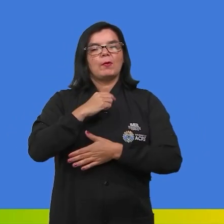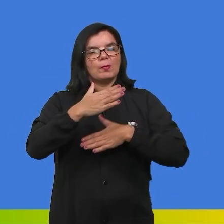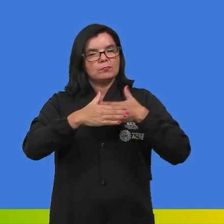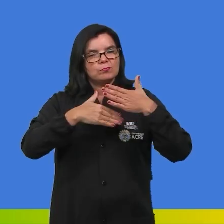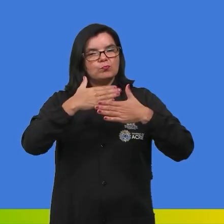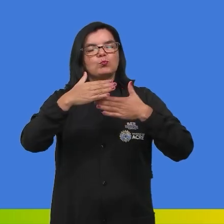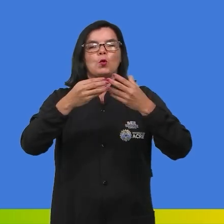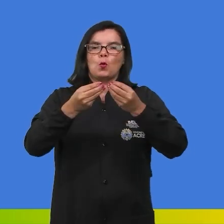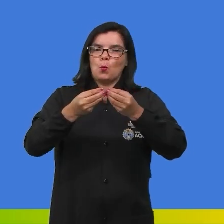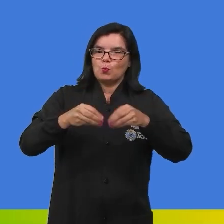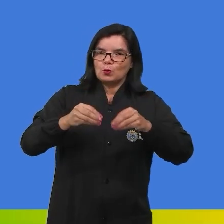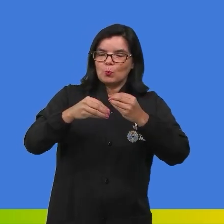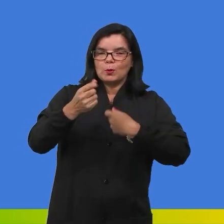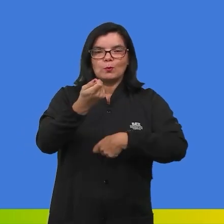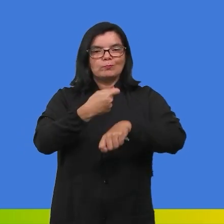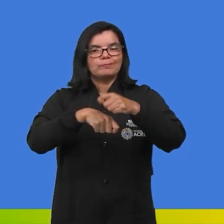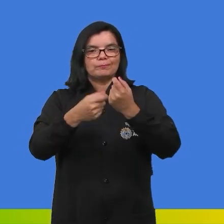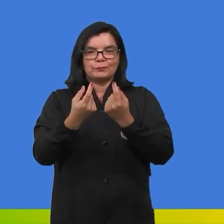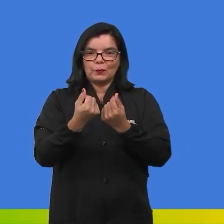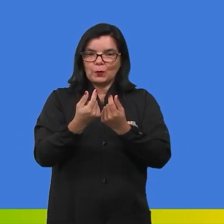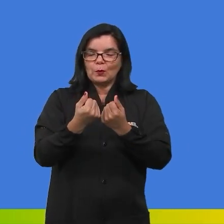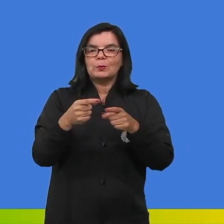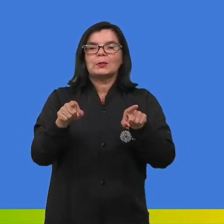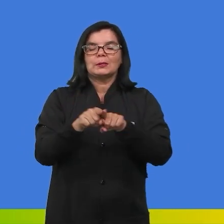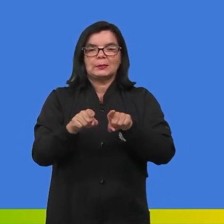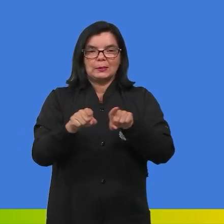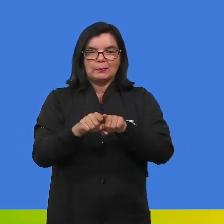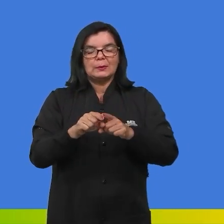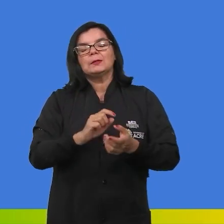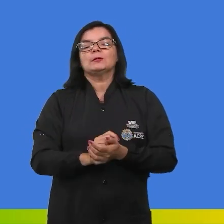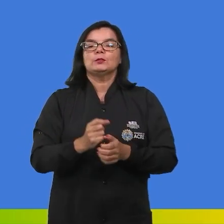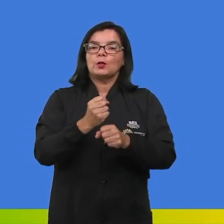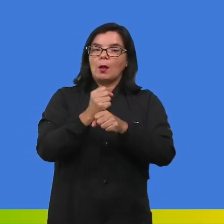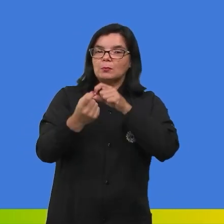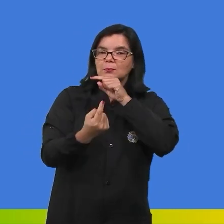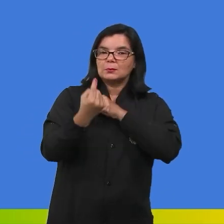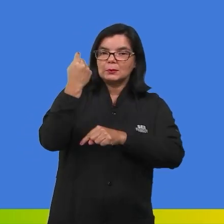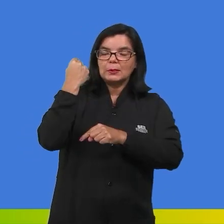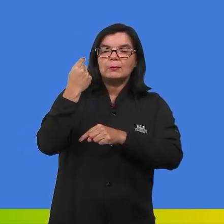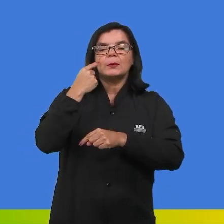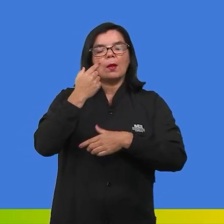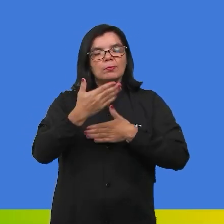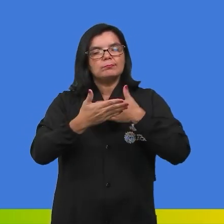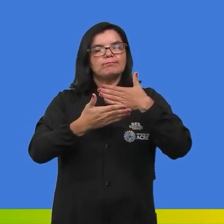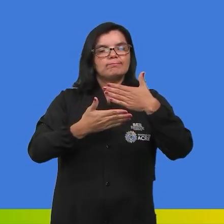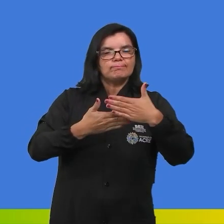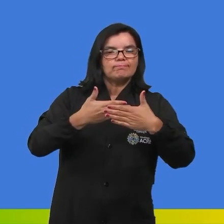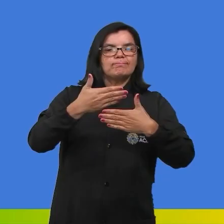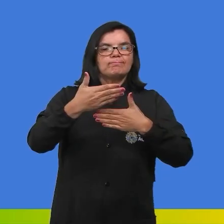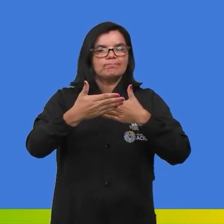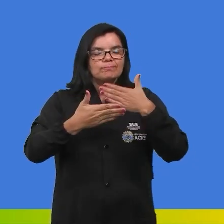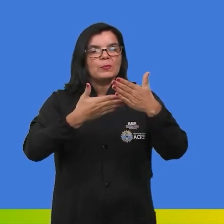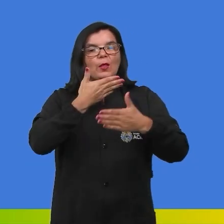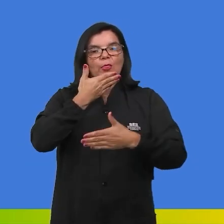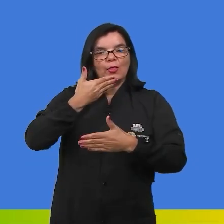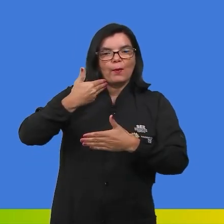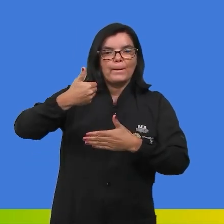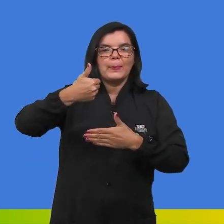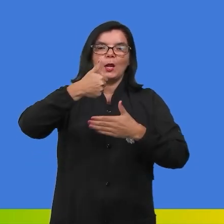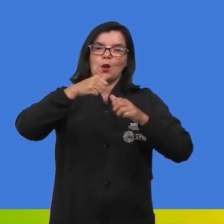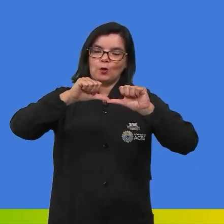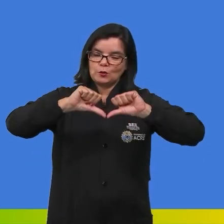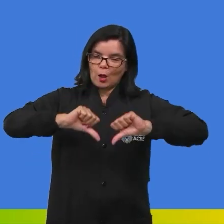uma grande crise econômica aí, né? Que assolou ela aí nos anos anteriores. E ela vem aos poucos aí dando um sinal de